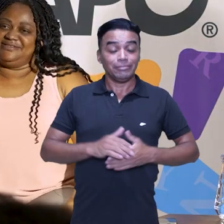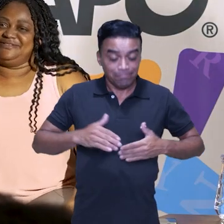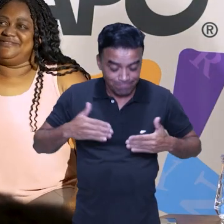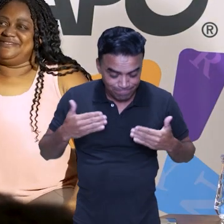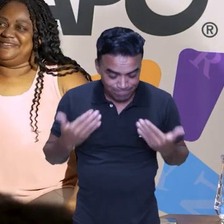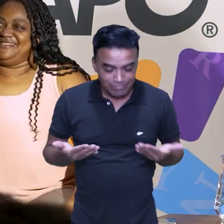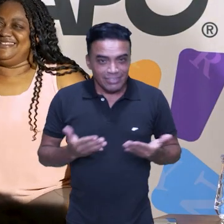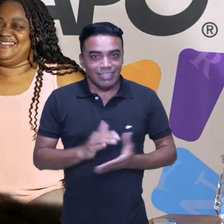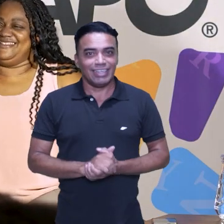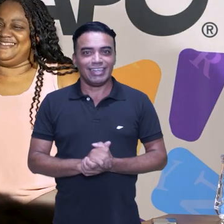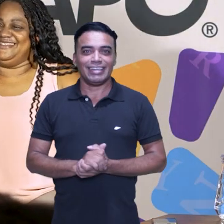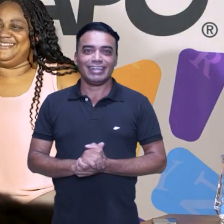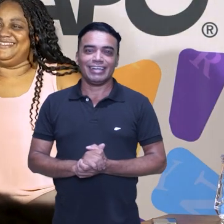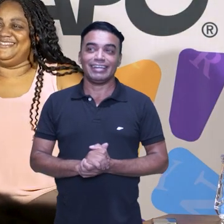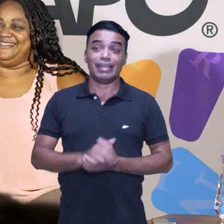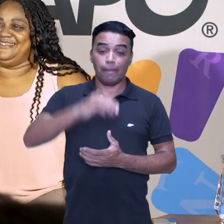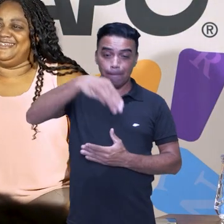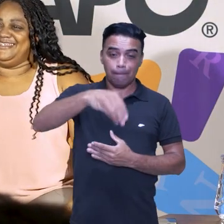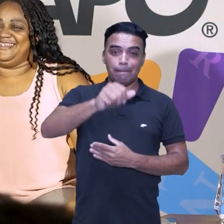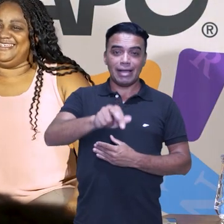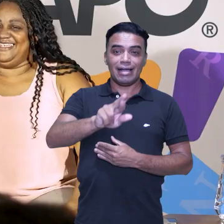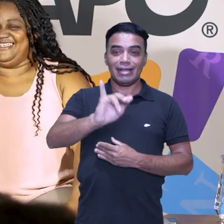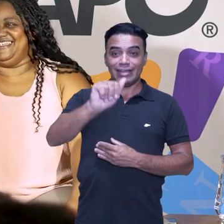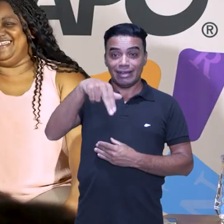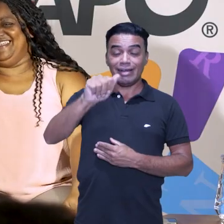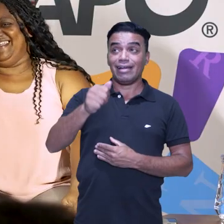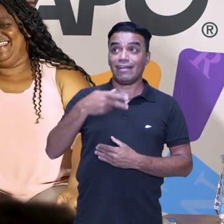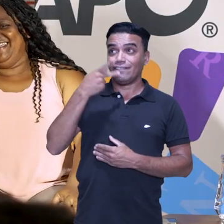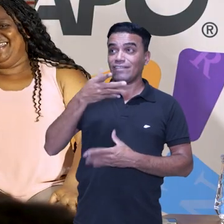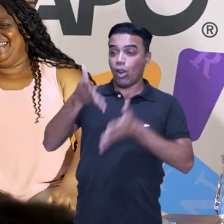Então, né, a hora que a Mariana estava falando, eu já estava toda emocionada.